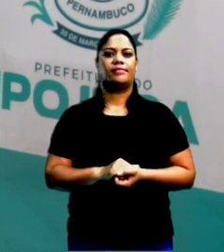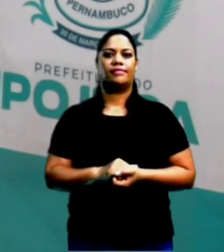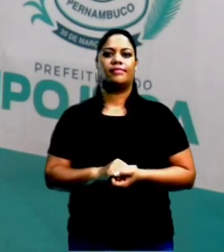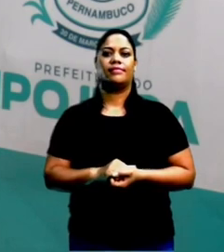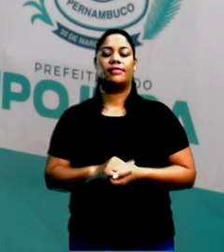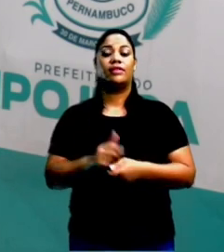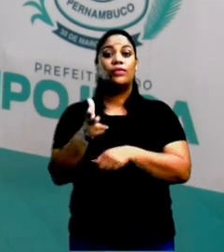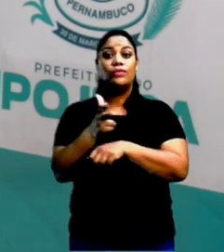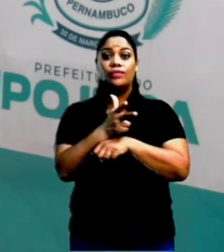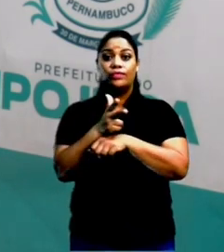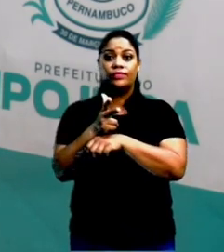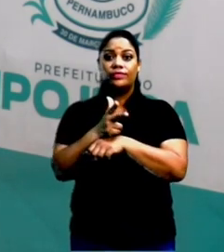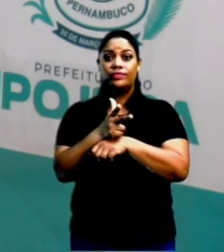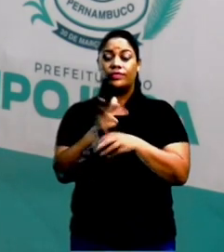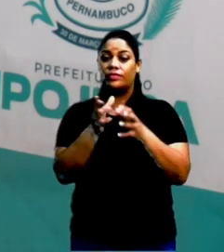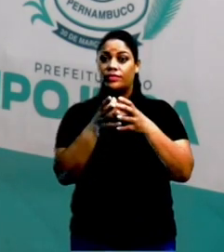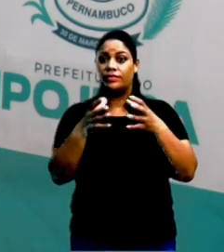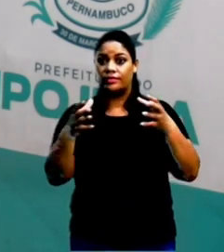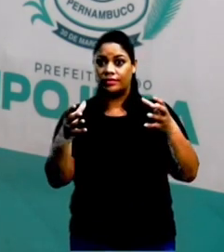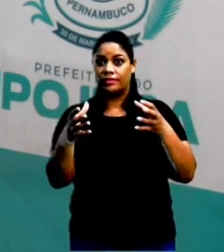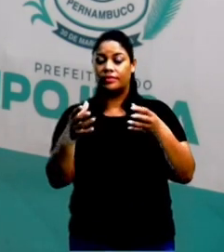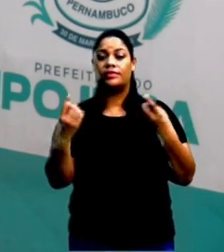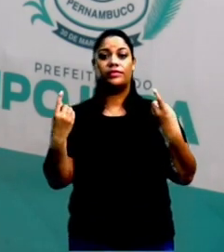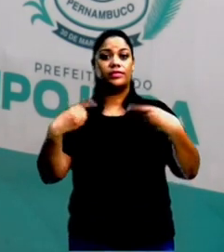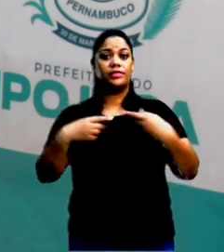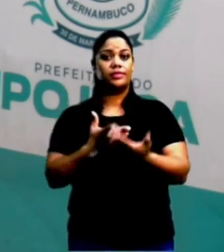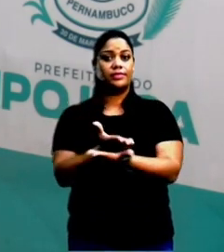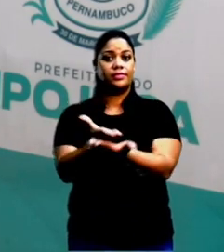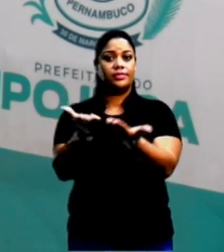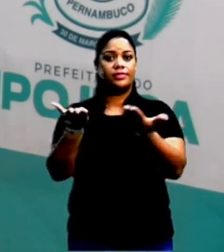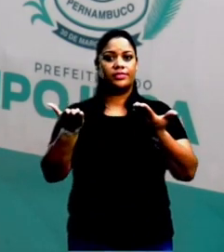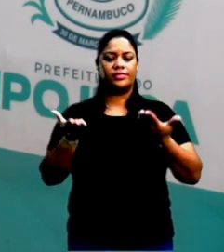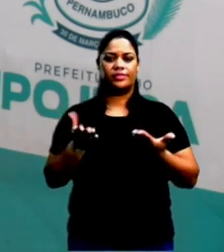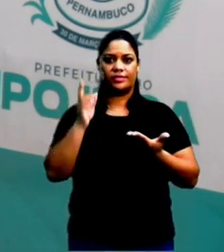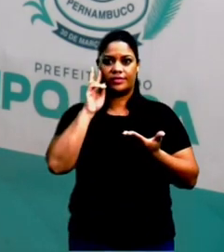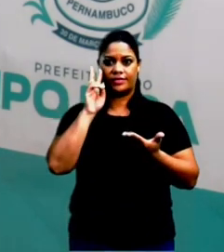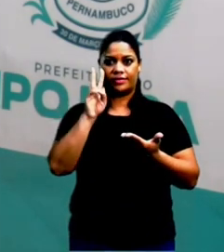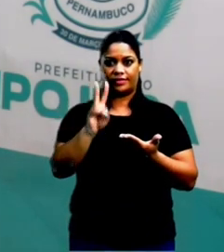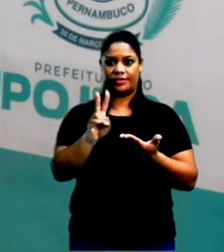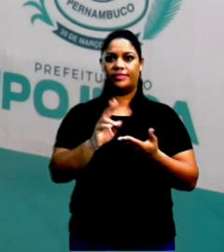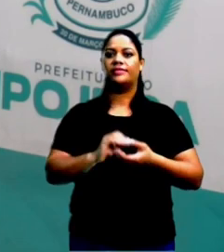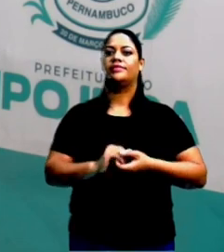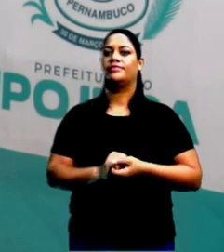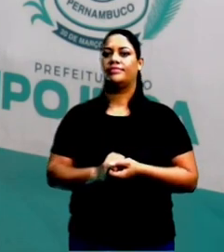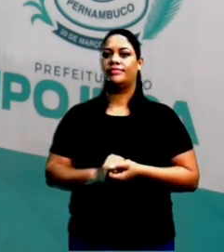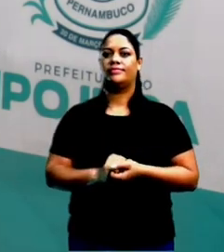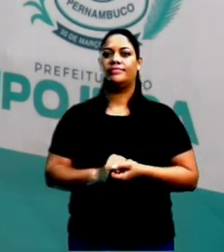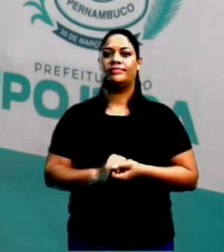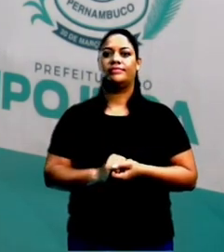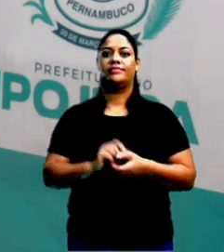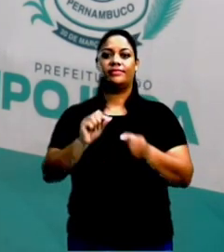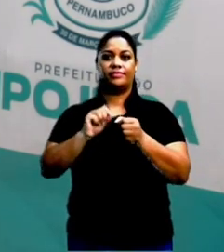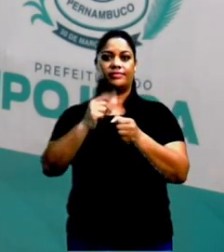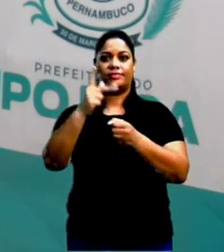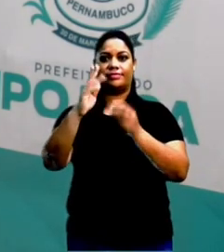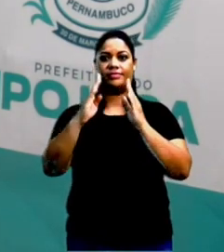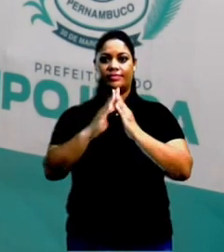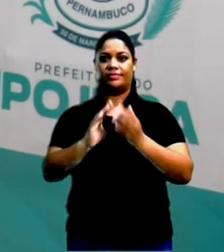muito grande. Então, eu vou passar como desafio para você assistir. Vamos ver aqui o que você vai fazer na sua casa?